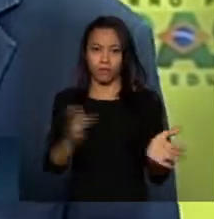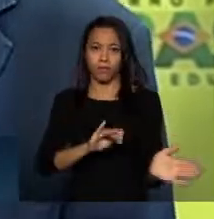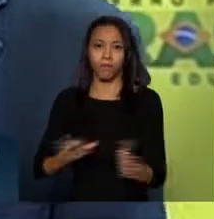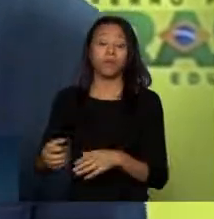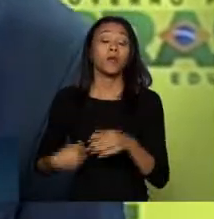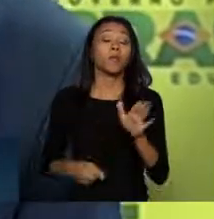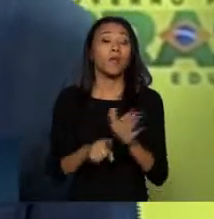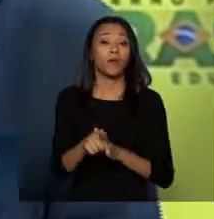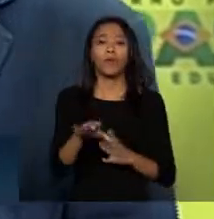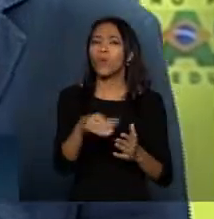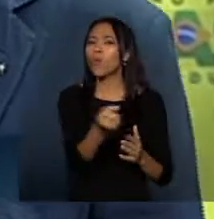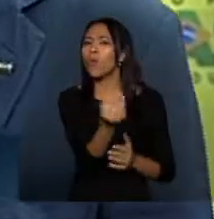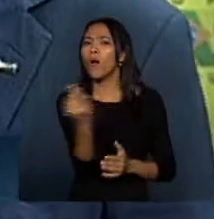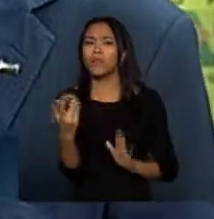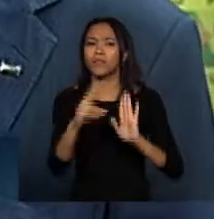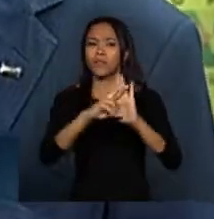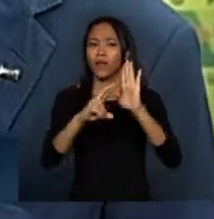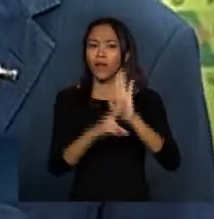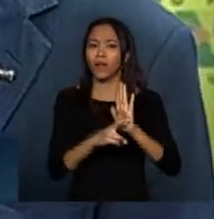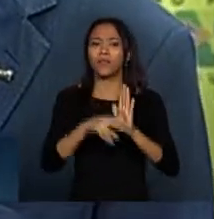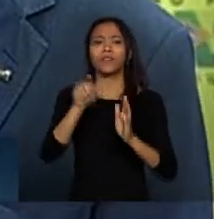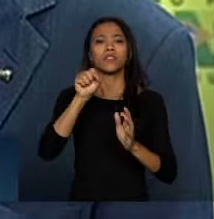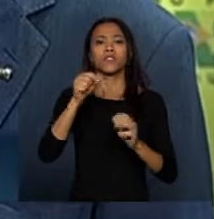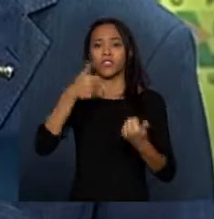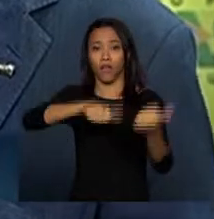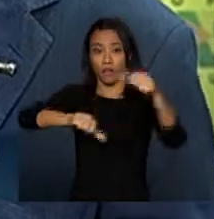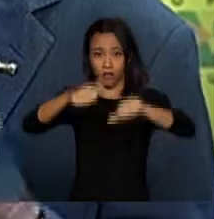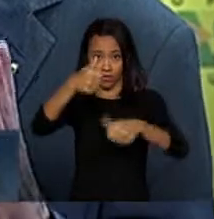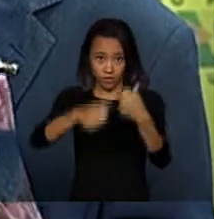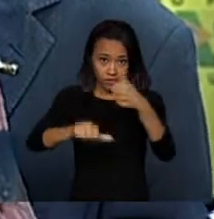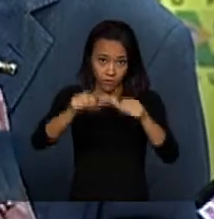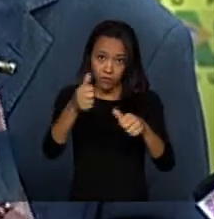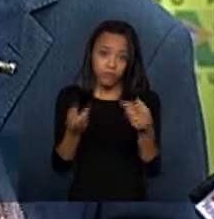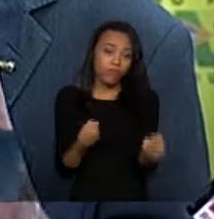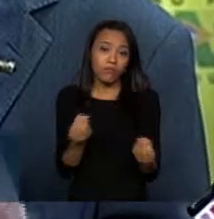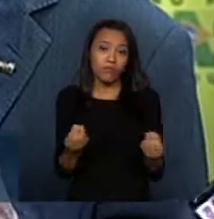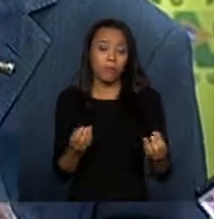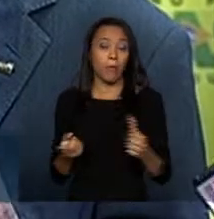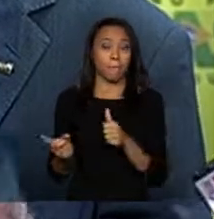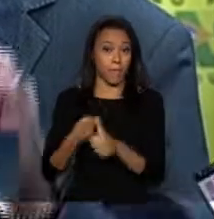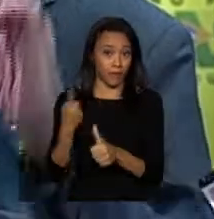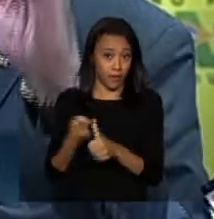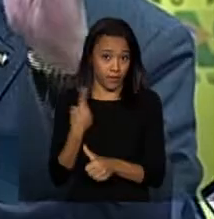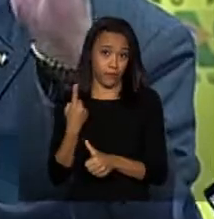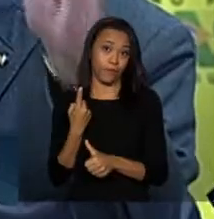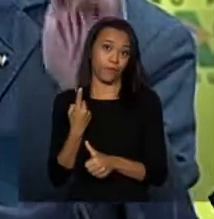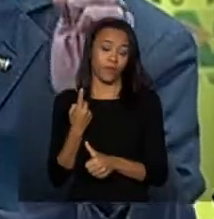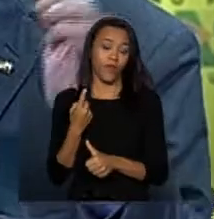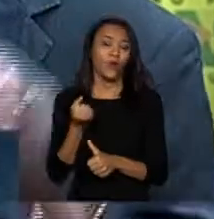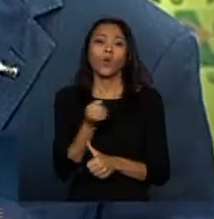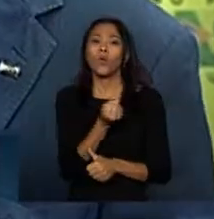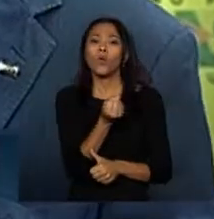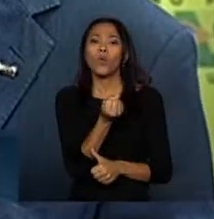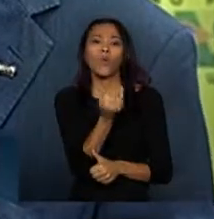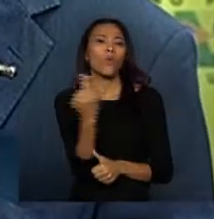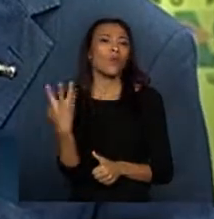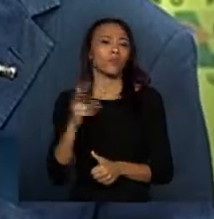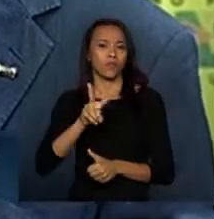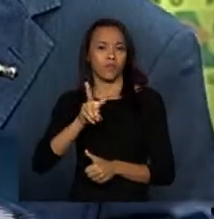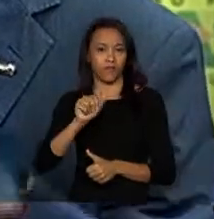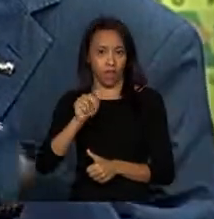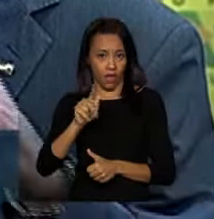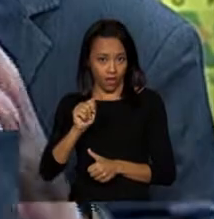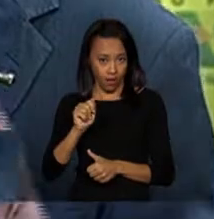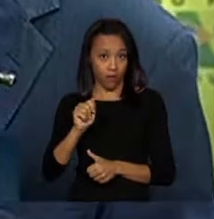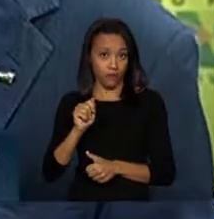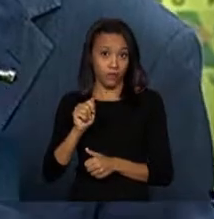critérios de avaliação que vocês receberem os cursos? Primeiro, nós precisamos verificar número de vagas por